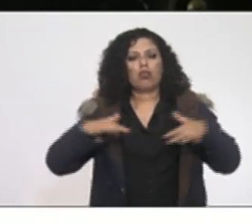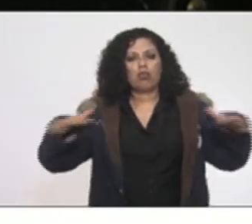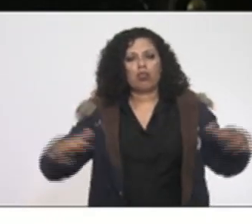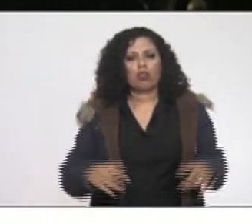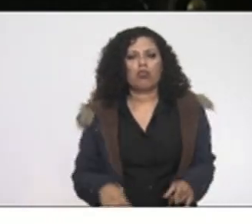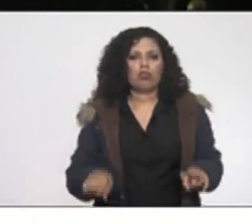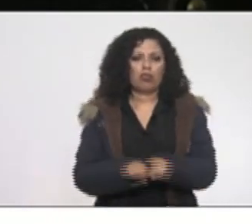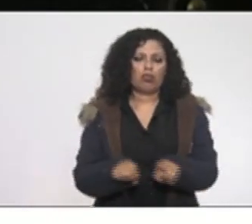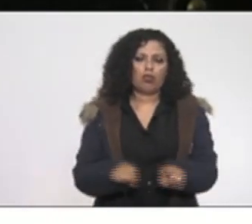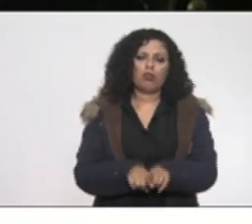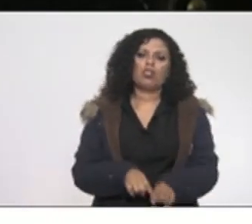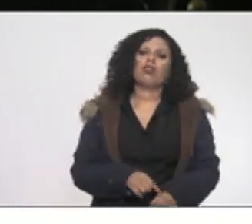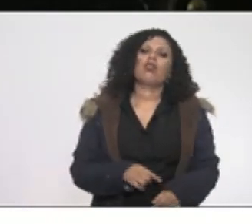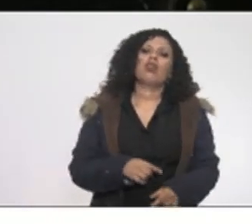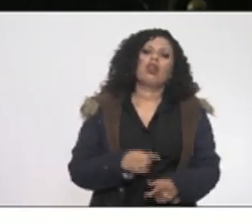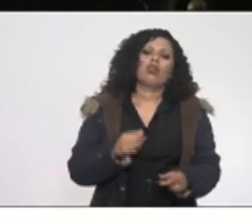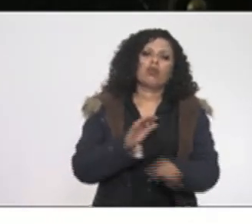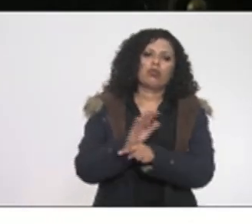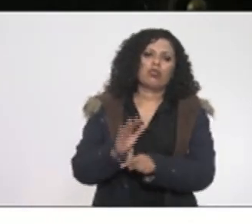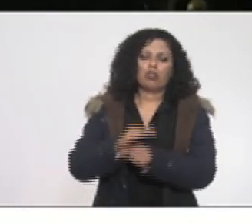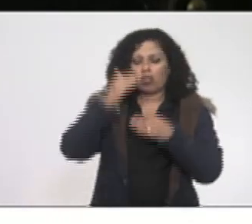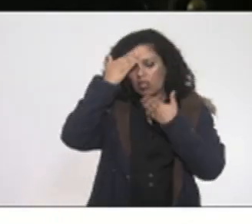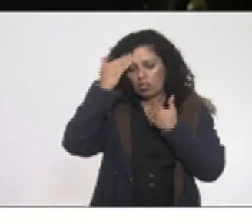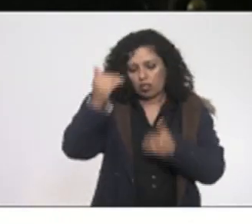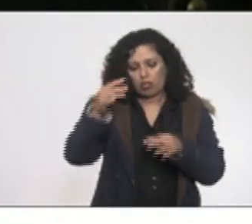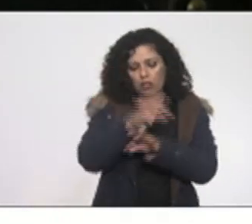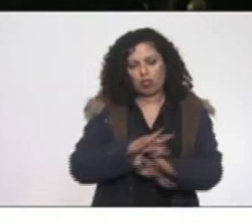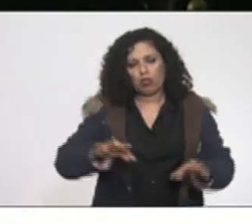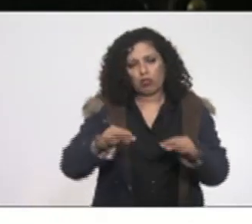além da qualidade do serviço. Portanto, agradecer a todos e a